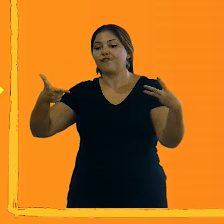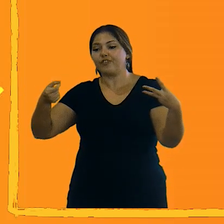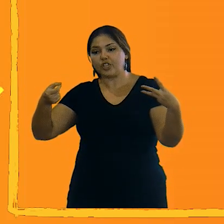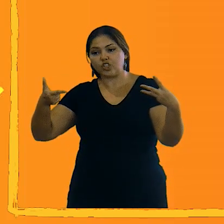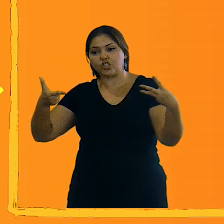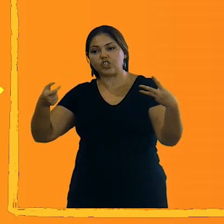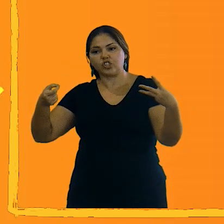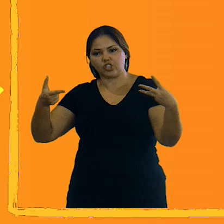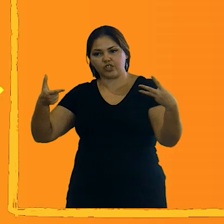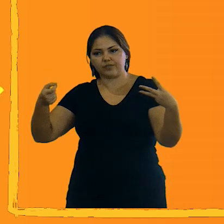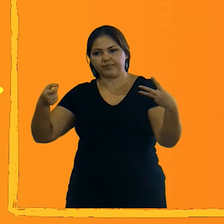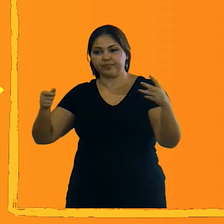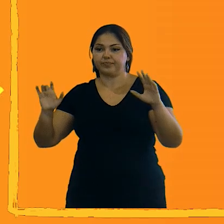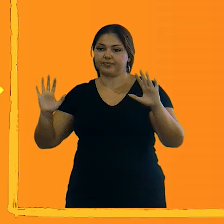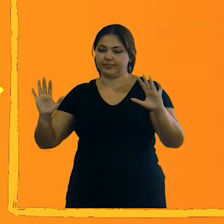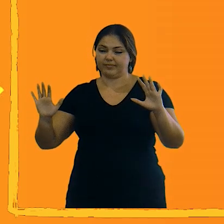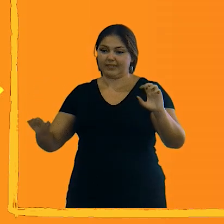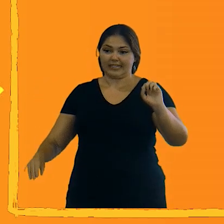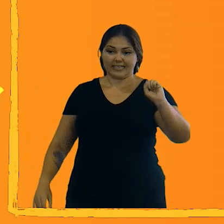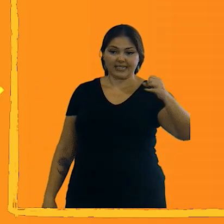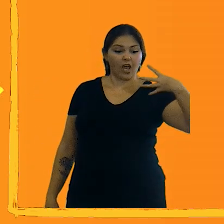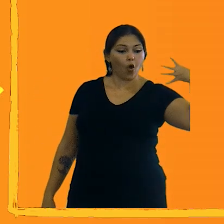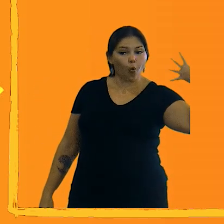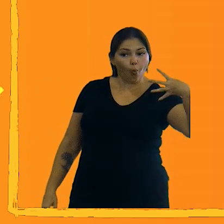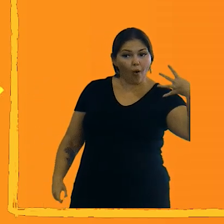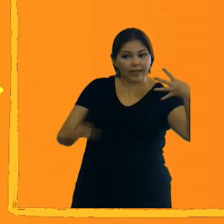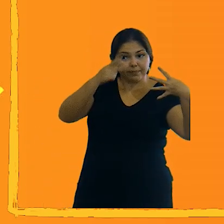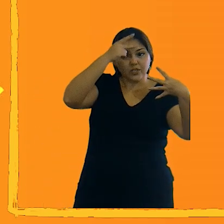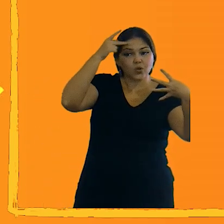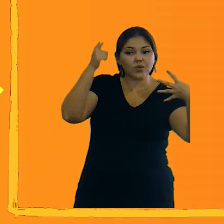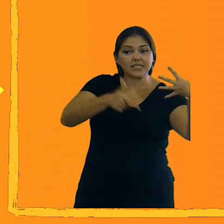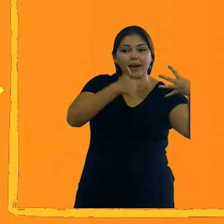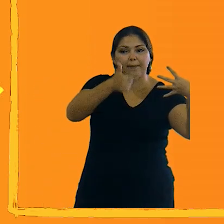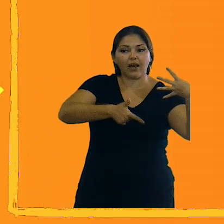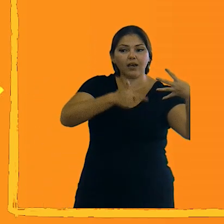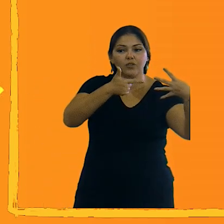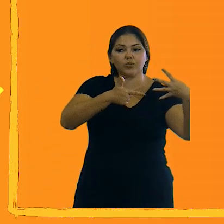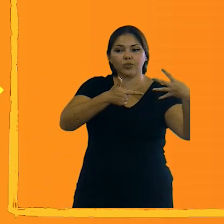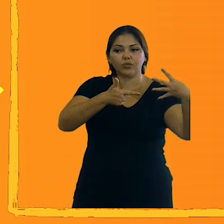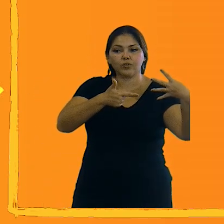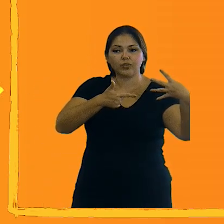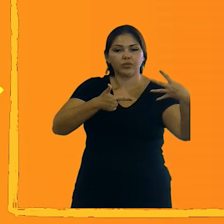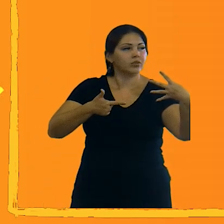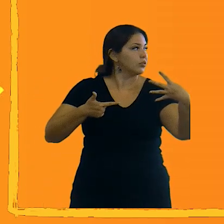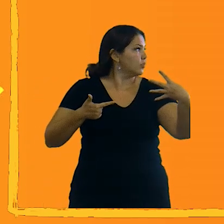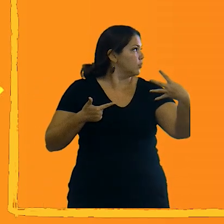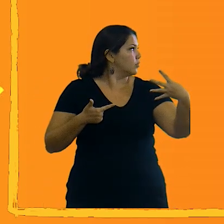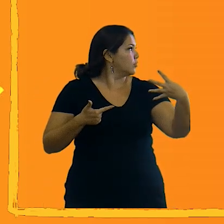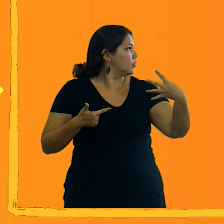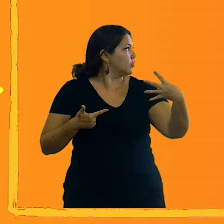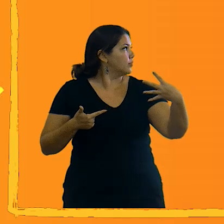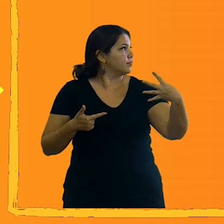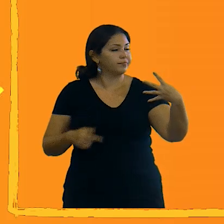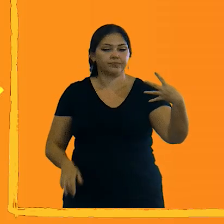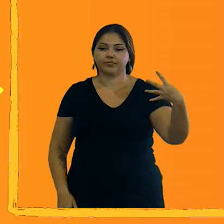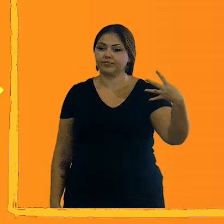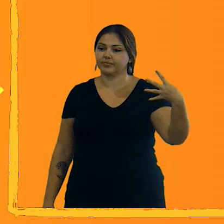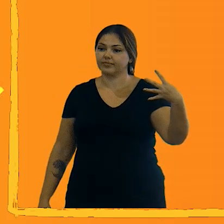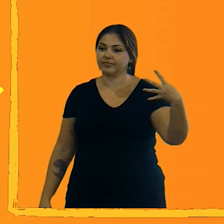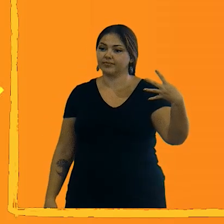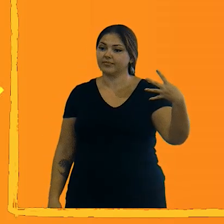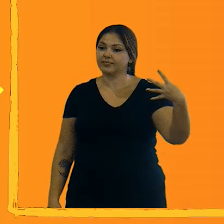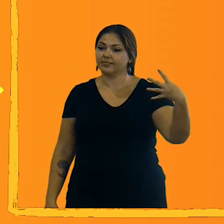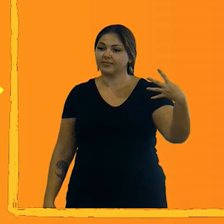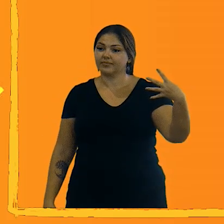Desculpa se eu tiver quatro pintores 60 dividido para 4 vira o